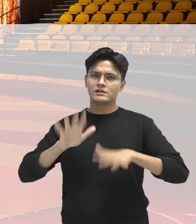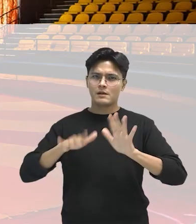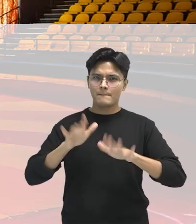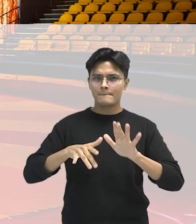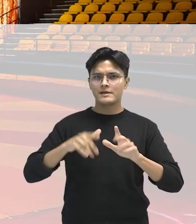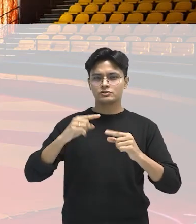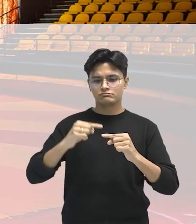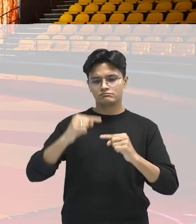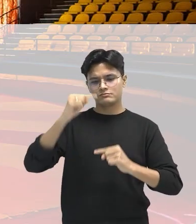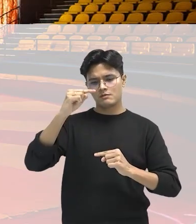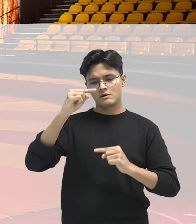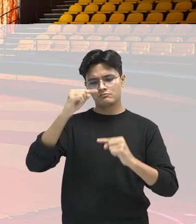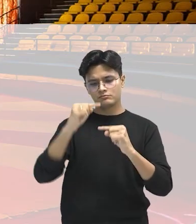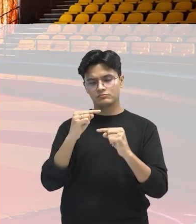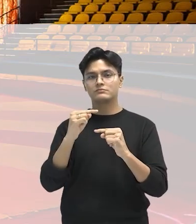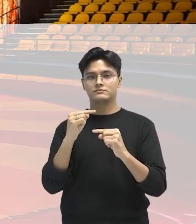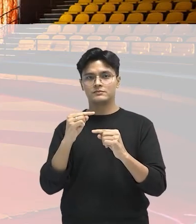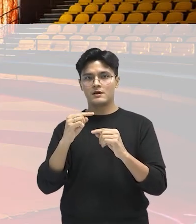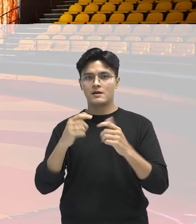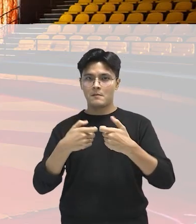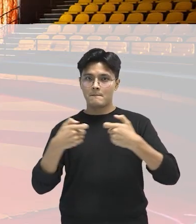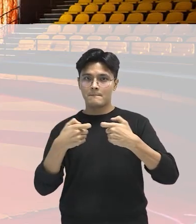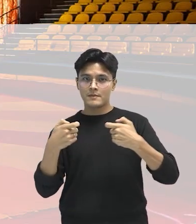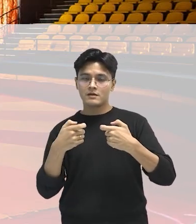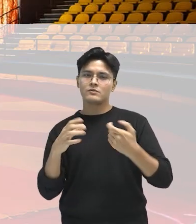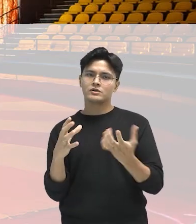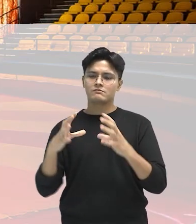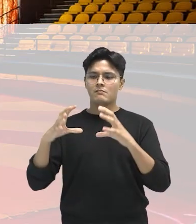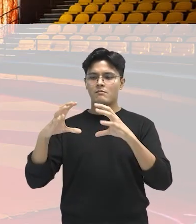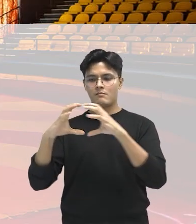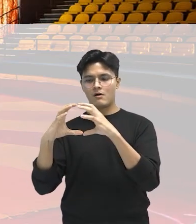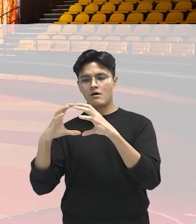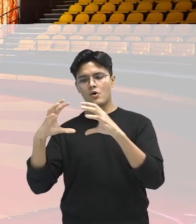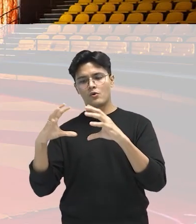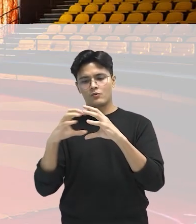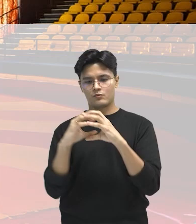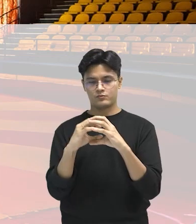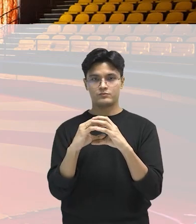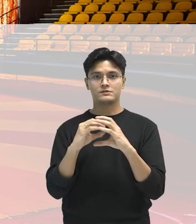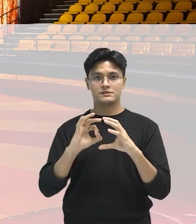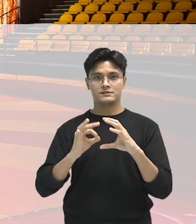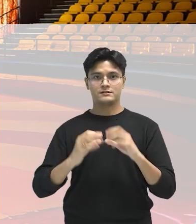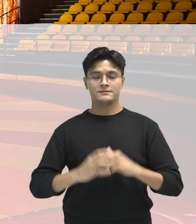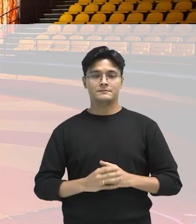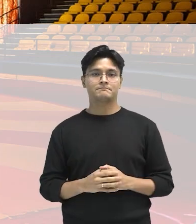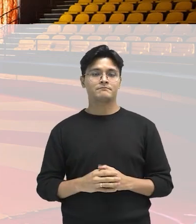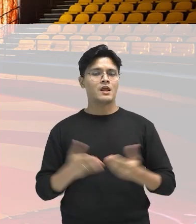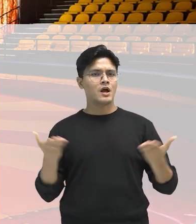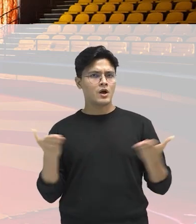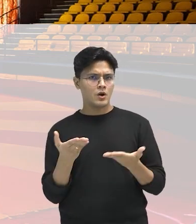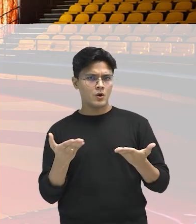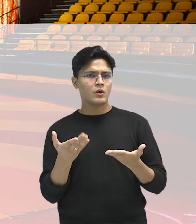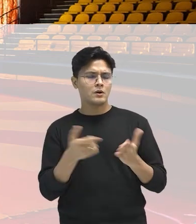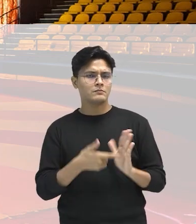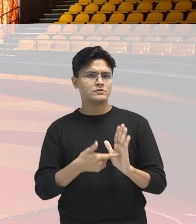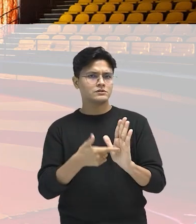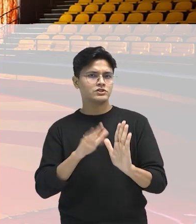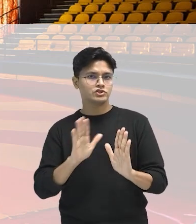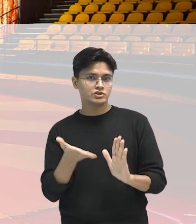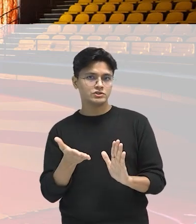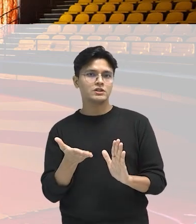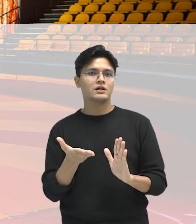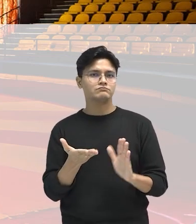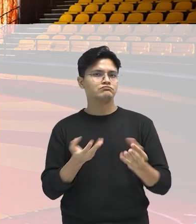que você tenha, vai sair uma bolinha maior ou uma bolinha menor, certo? Bom, agora que eu já mostrei para vocês